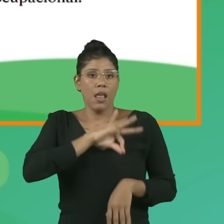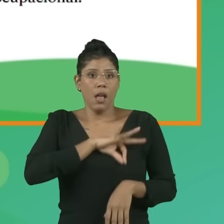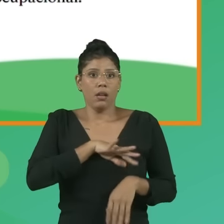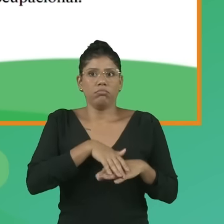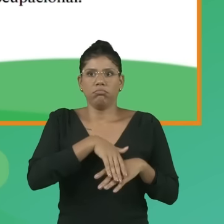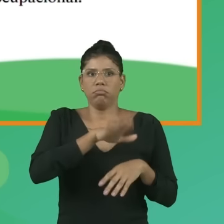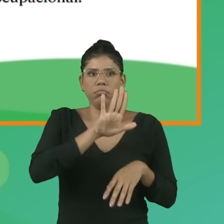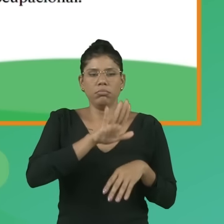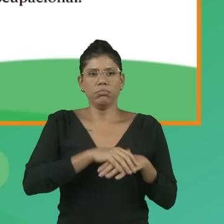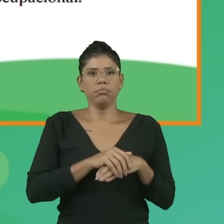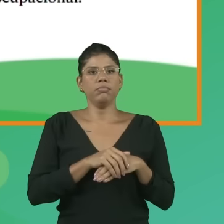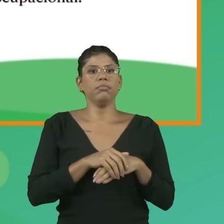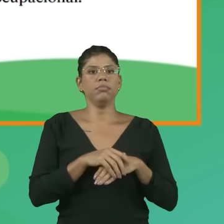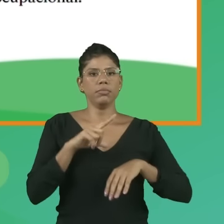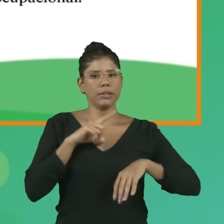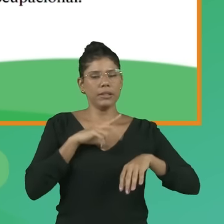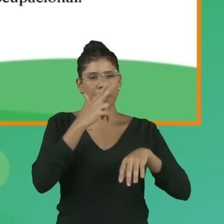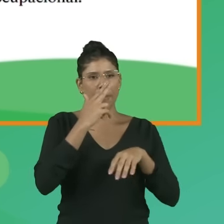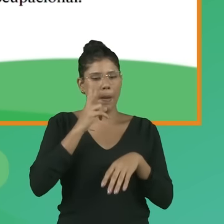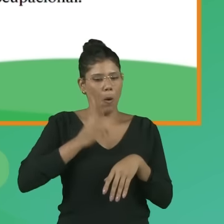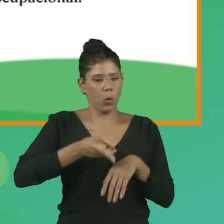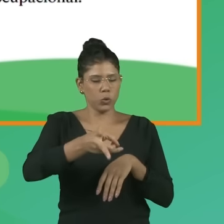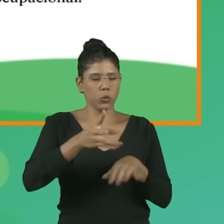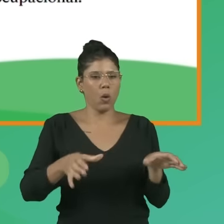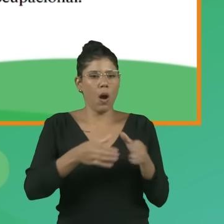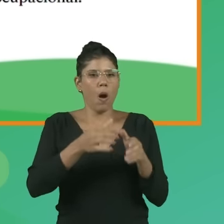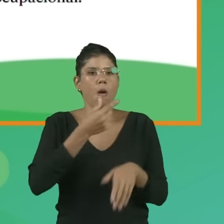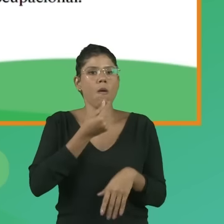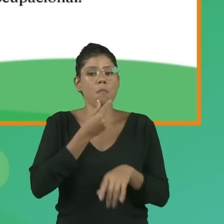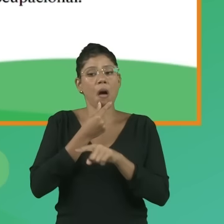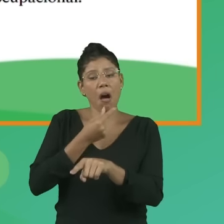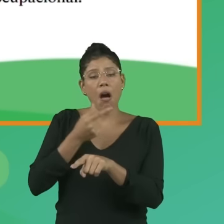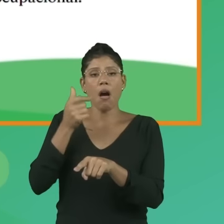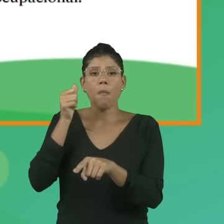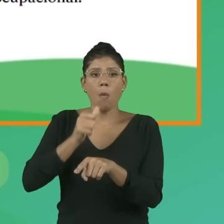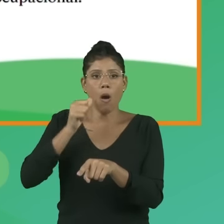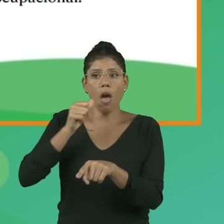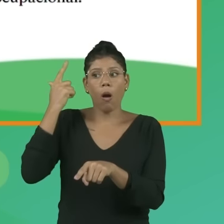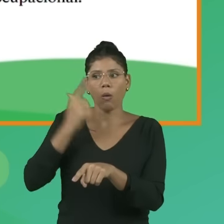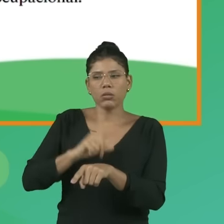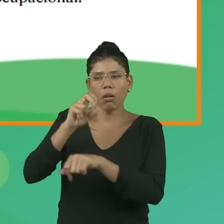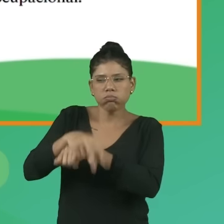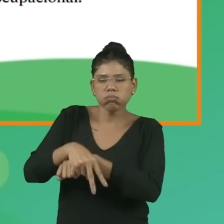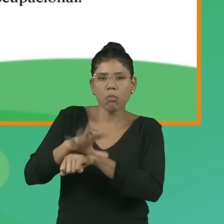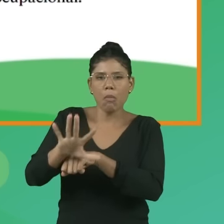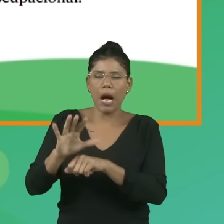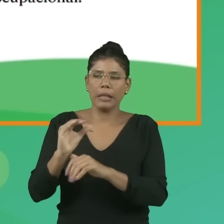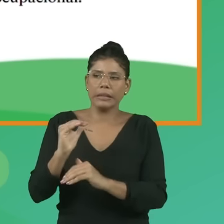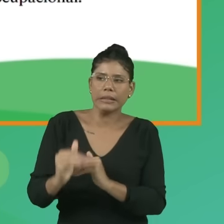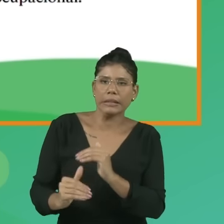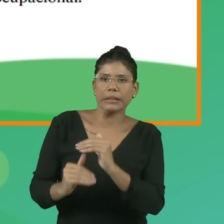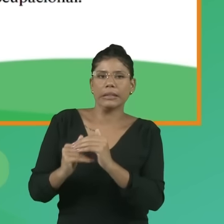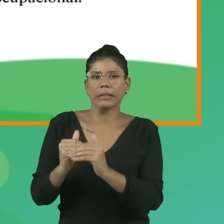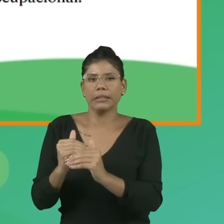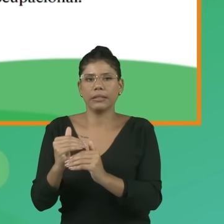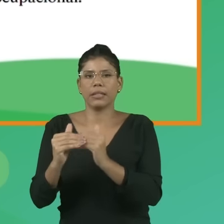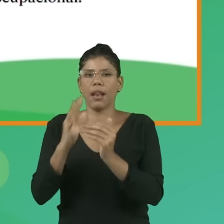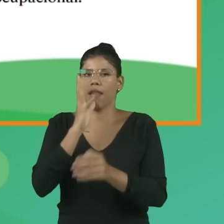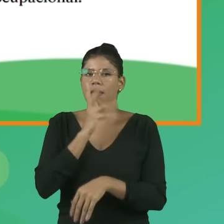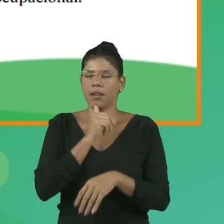melhores, tem um padrão ali de socialização da mulher. A mulher pode chegar até aqui. É basicamente isso que essa questão está